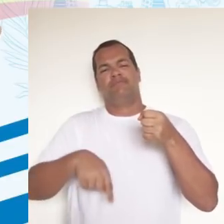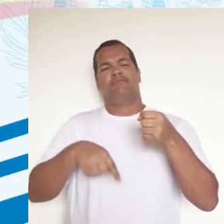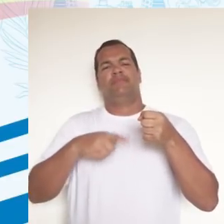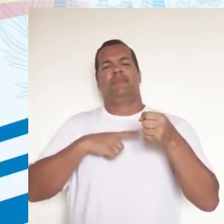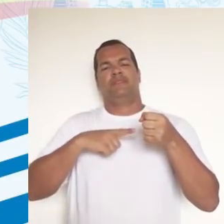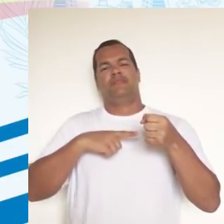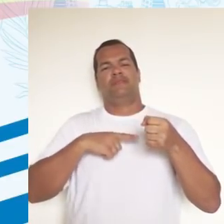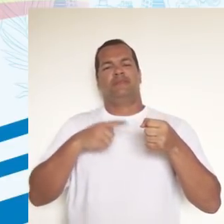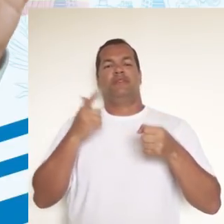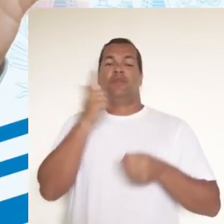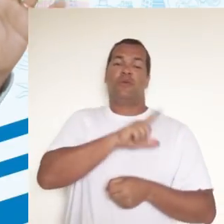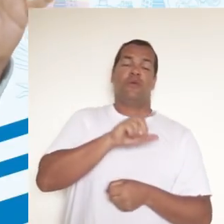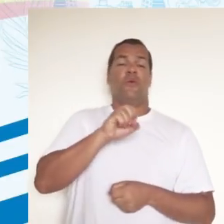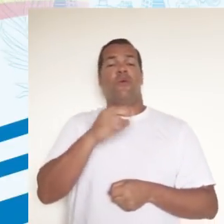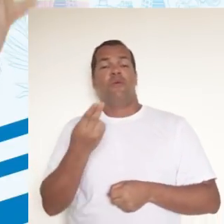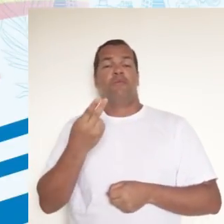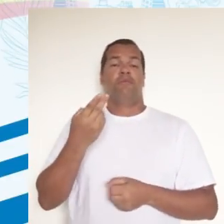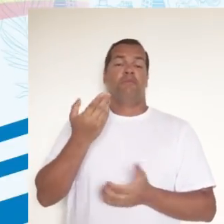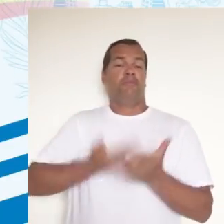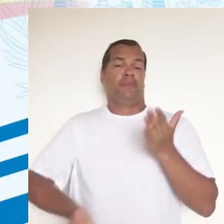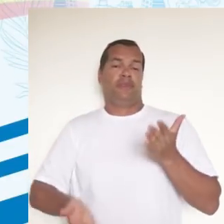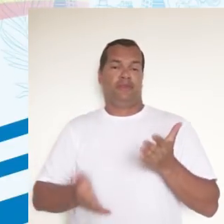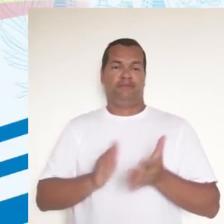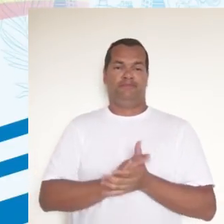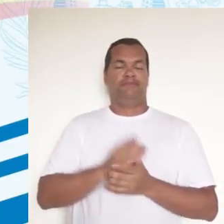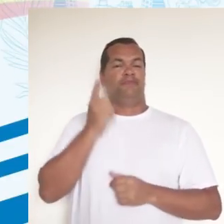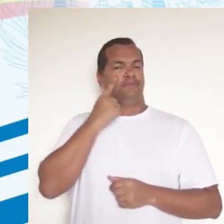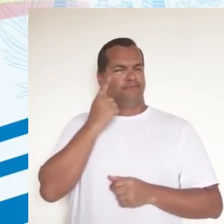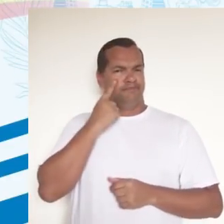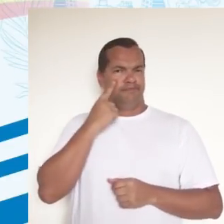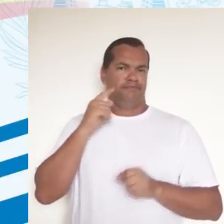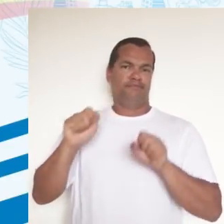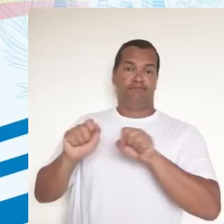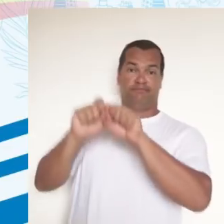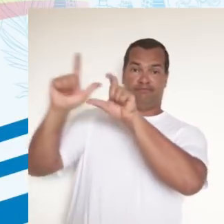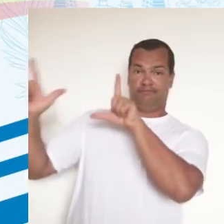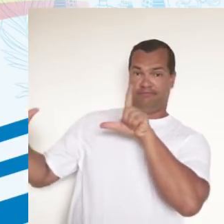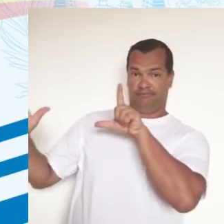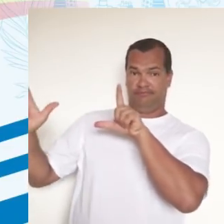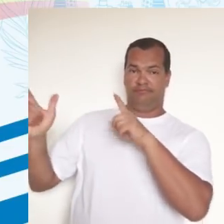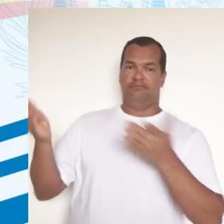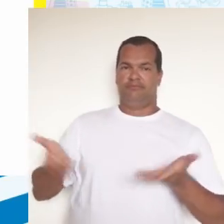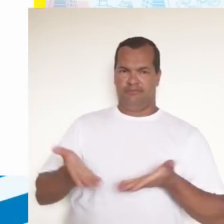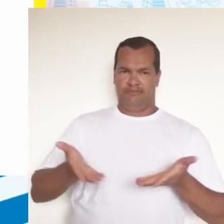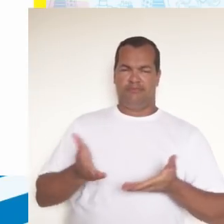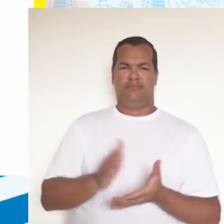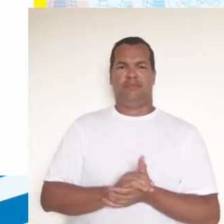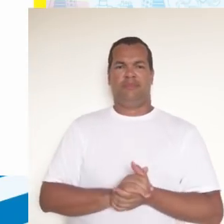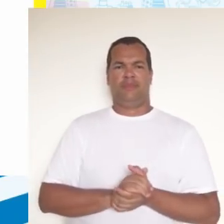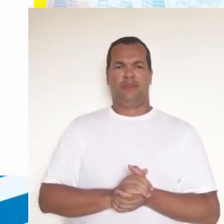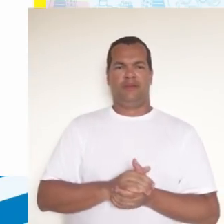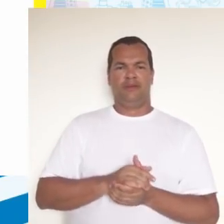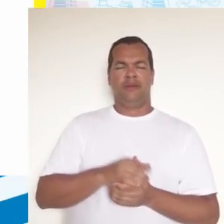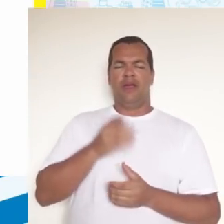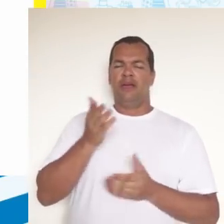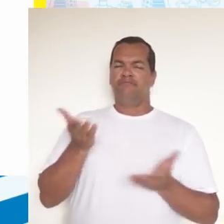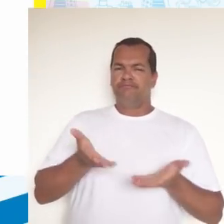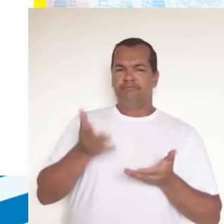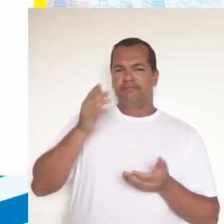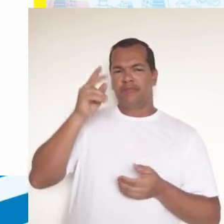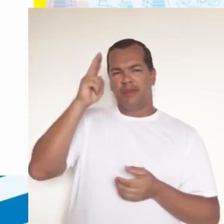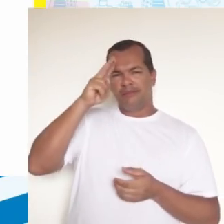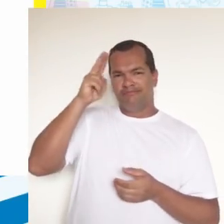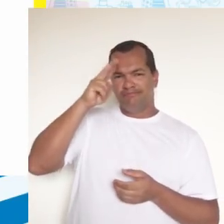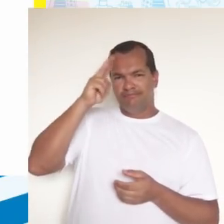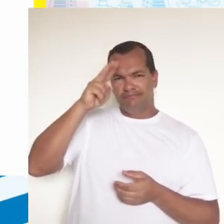justamente em ganhar ou perder. Acompanhe comigo mais uma imagem e eu gostaria de